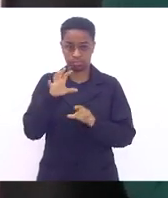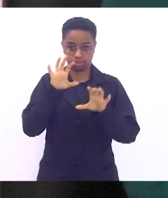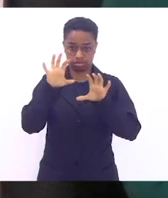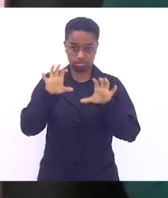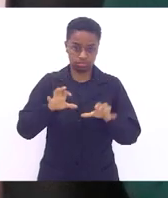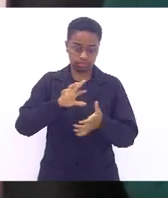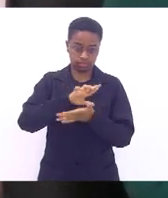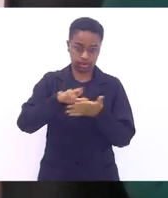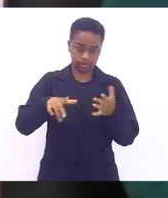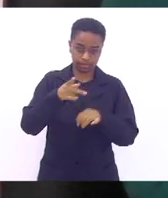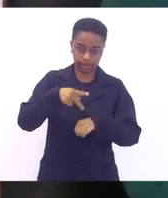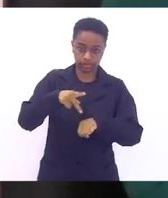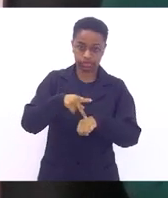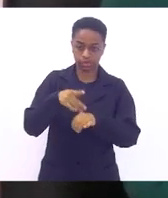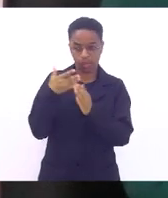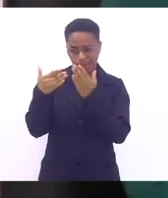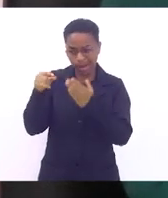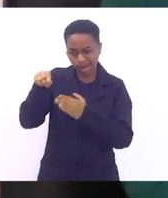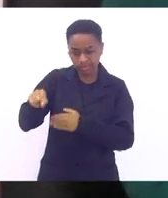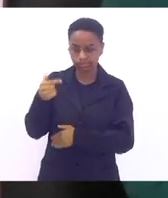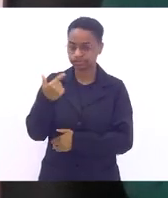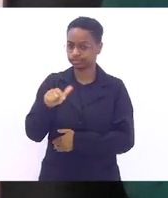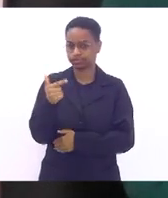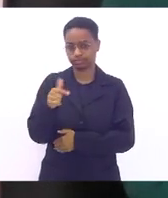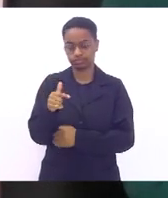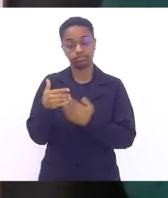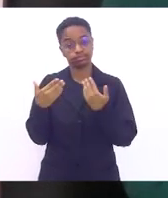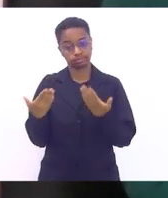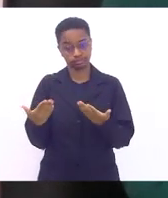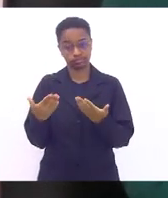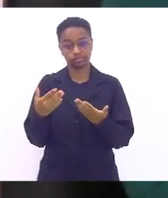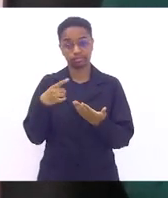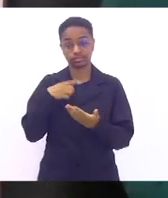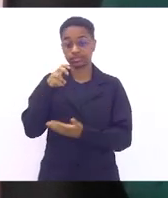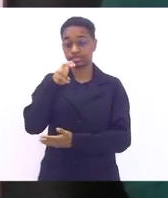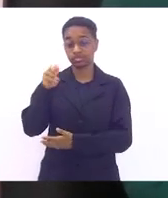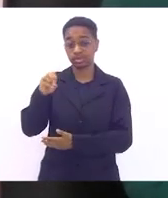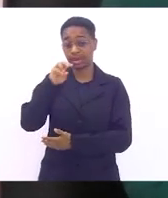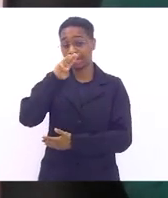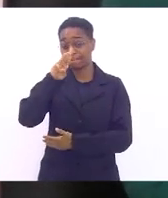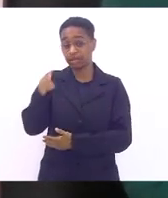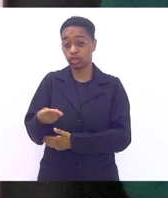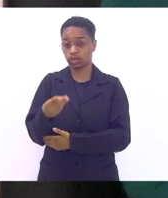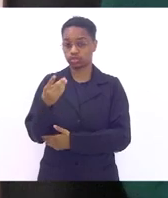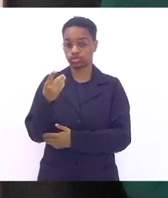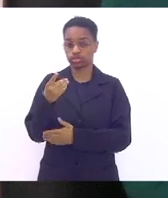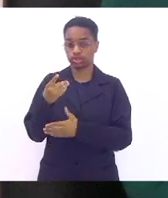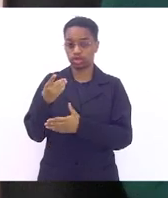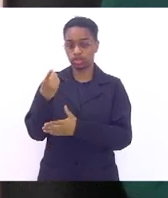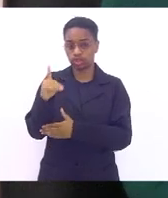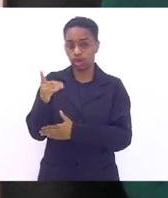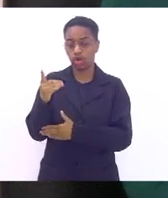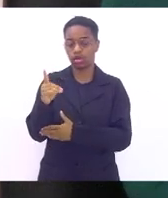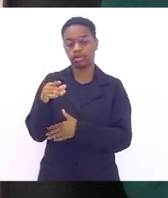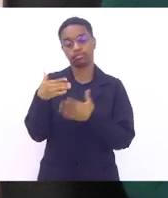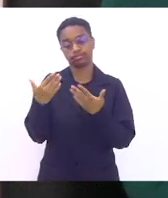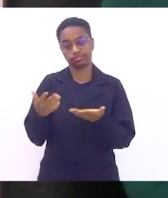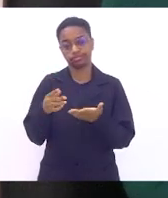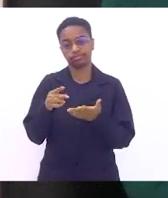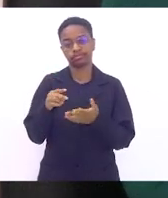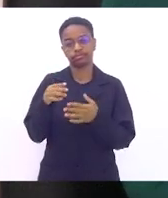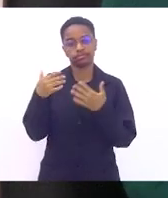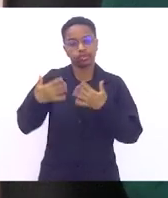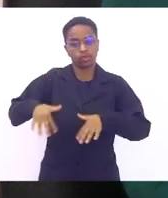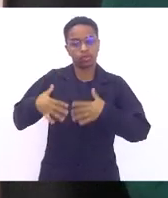há nenhum comparativo desse nível. Isso é da ordem de 50 milhões de dólares. Isso é muito significativo em qualquer lugar.